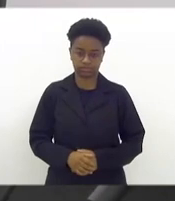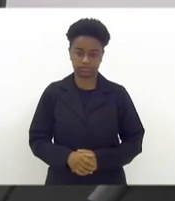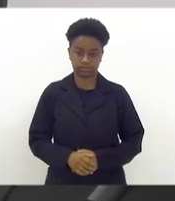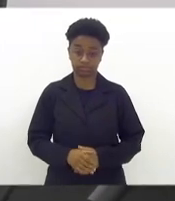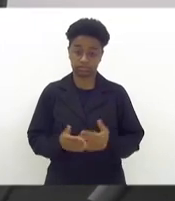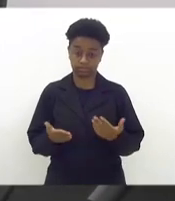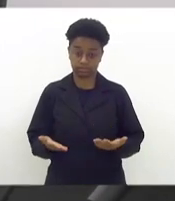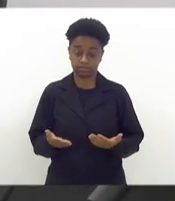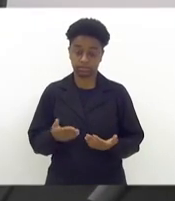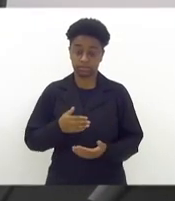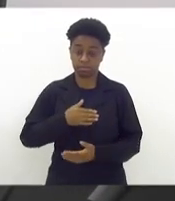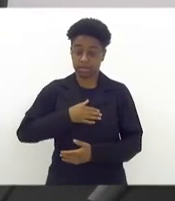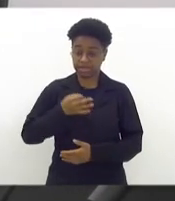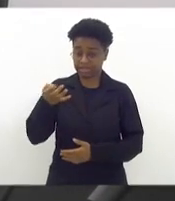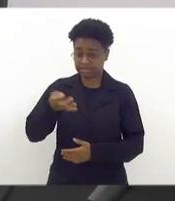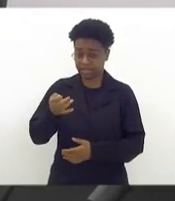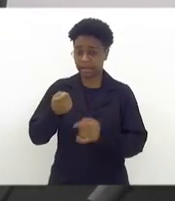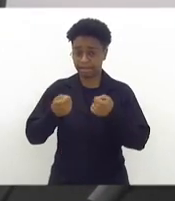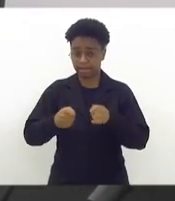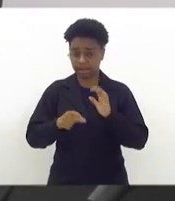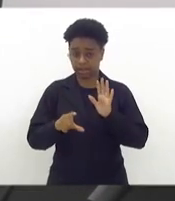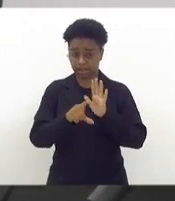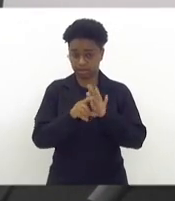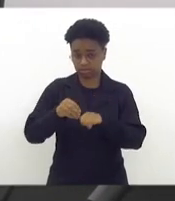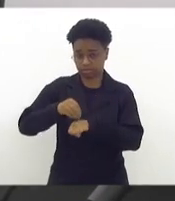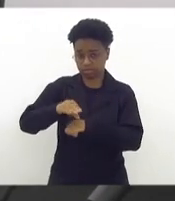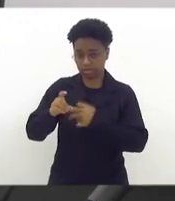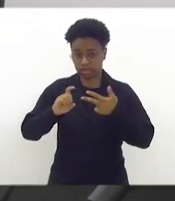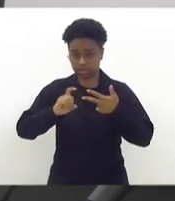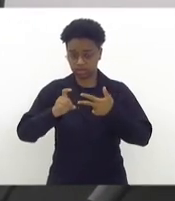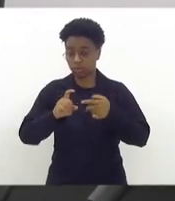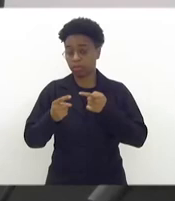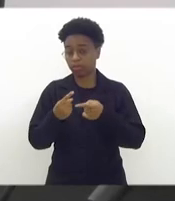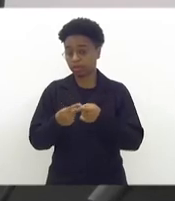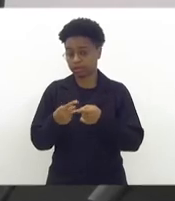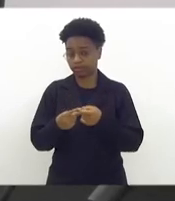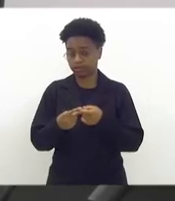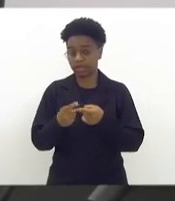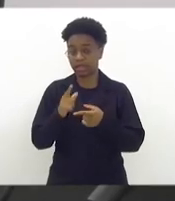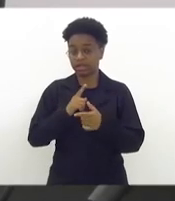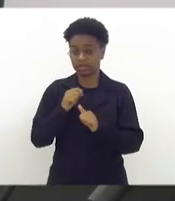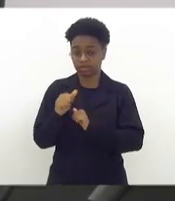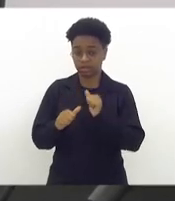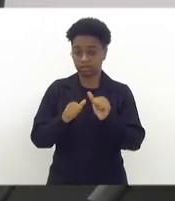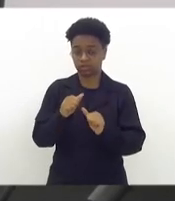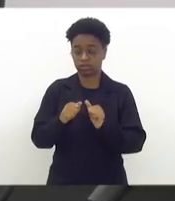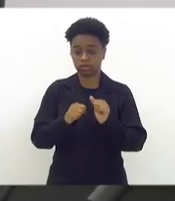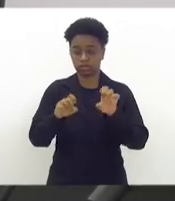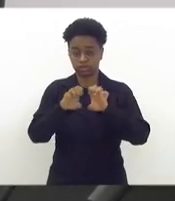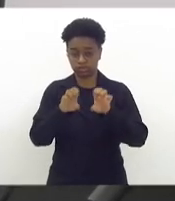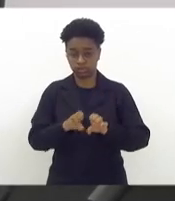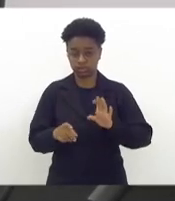A minha convicção da necessidade de uma lei mensagem do Poder Executivo para isso é porque há uma alteração na estrutura da Polícia